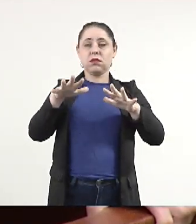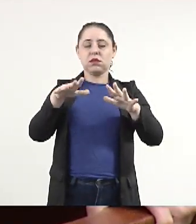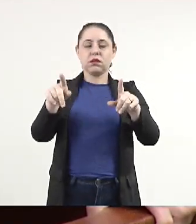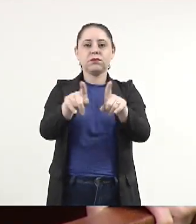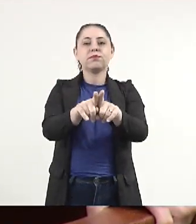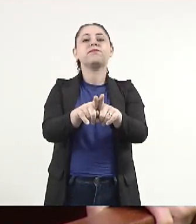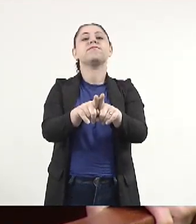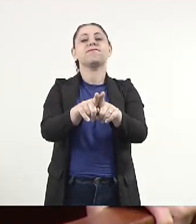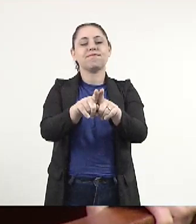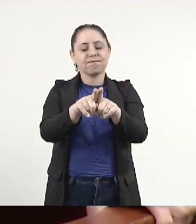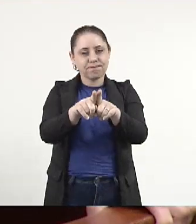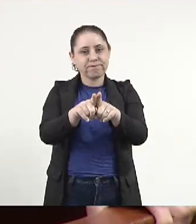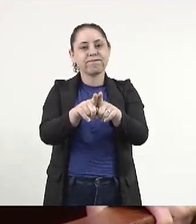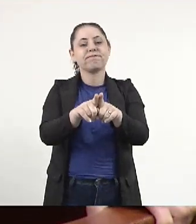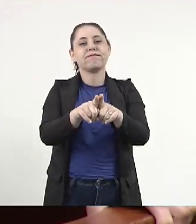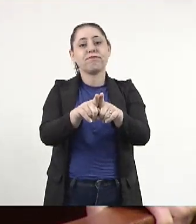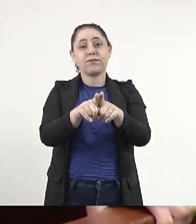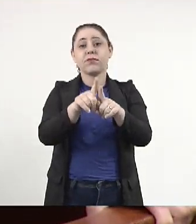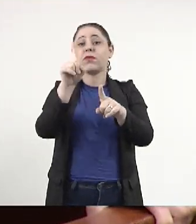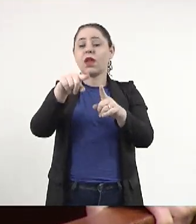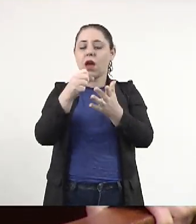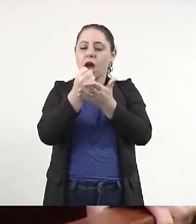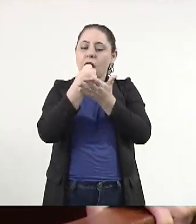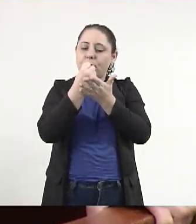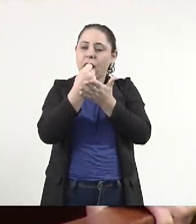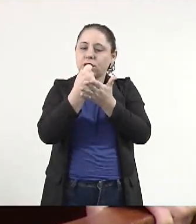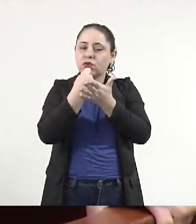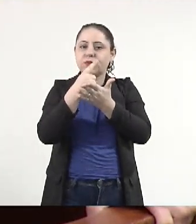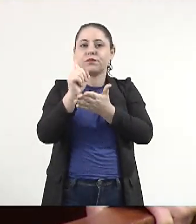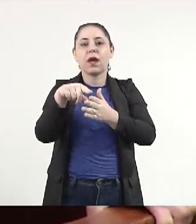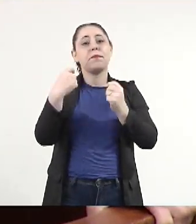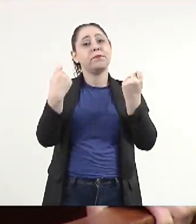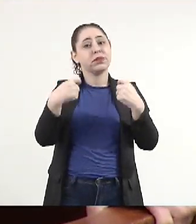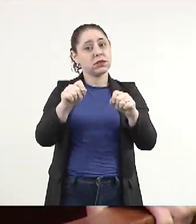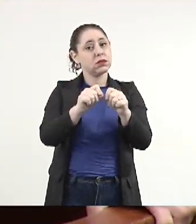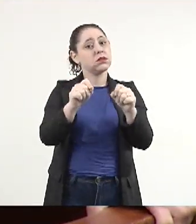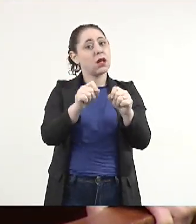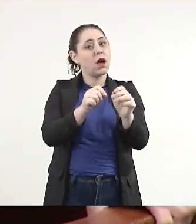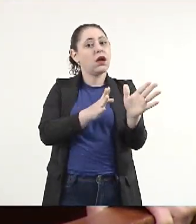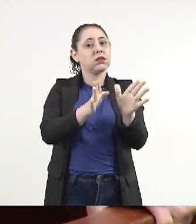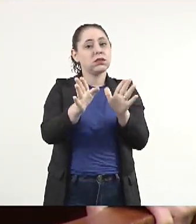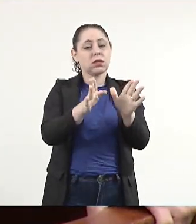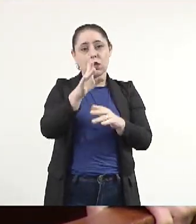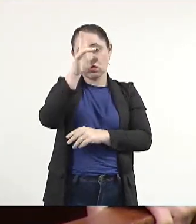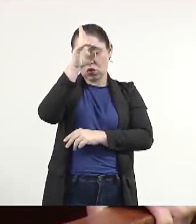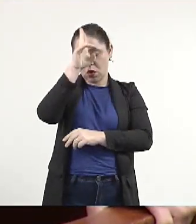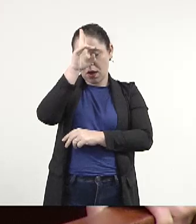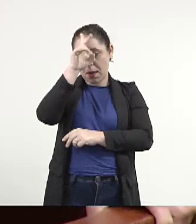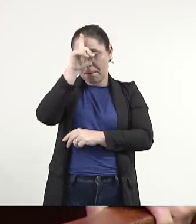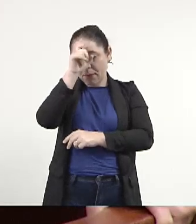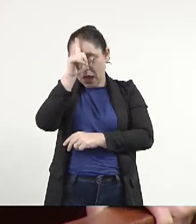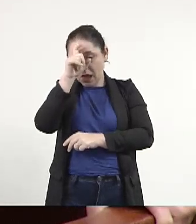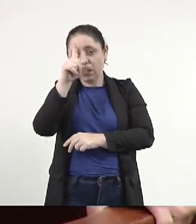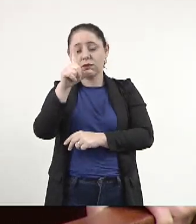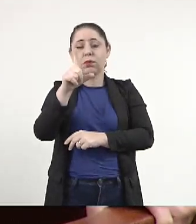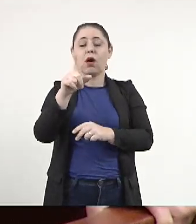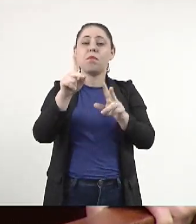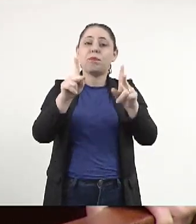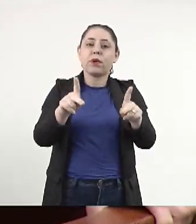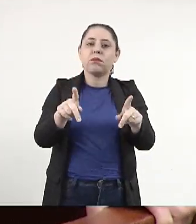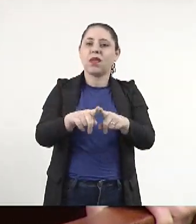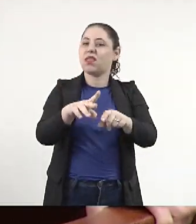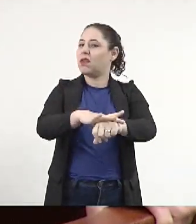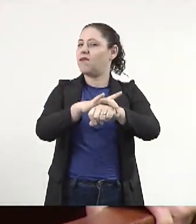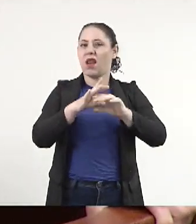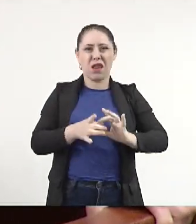epilepsia. E esse remédio precisa ser acessível na rede pública. Mas eu não